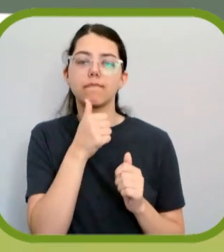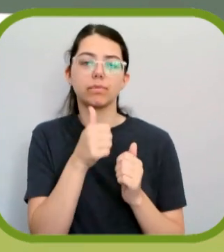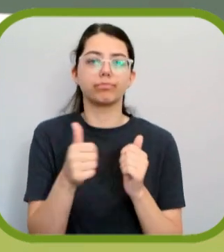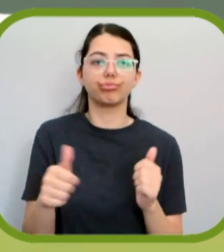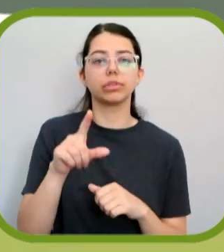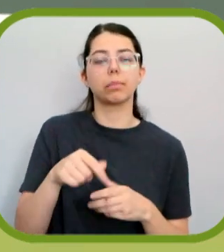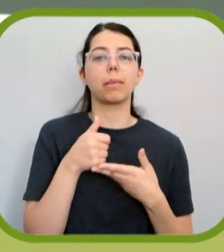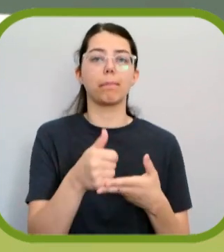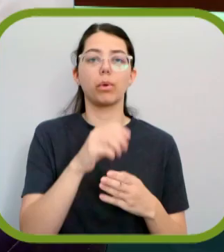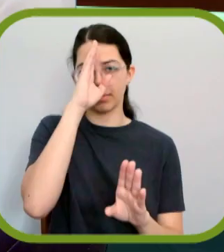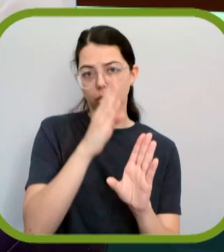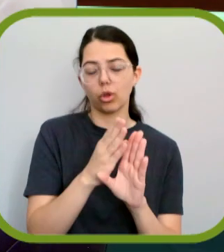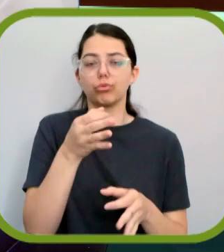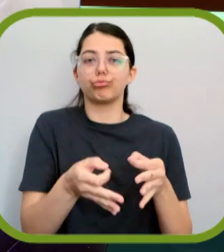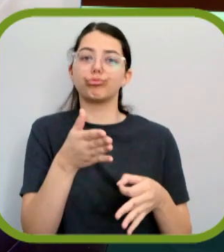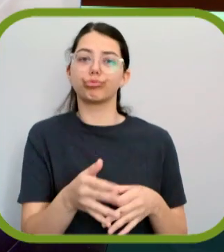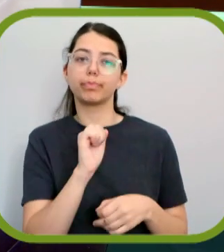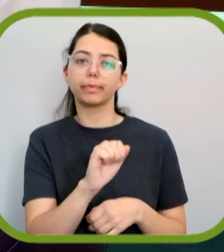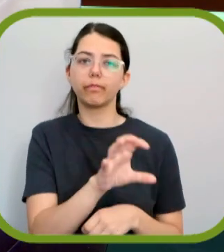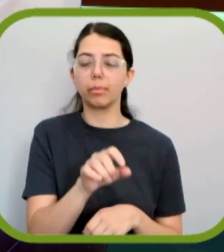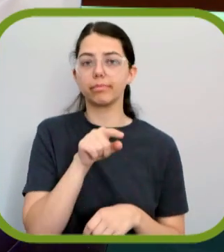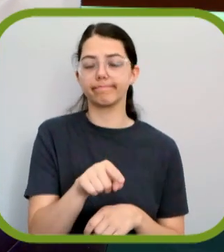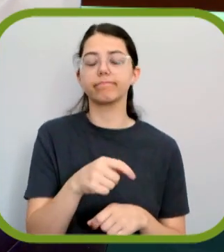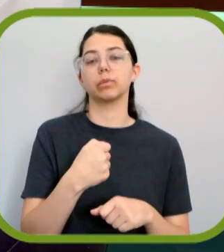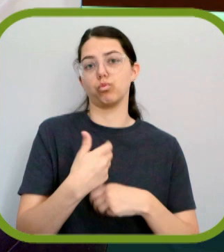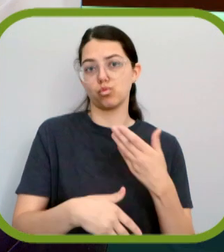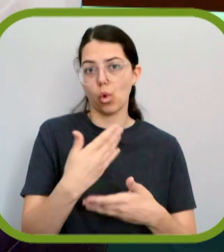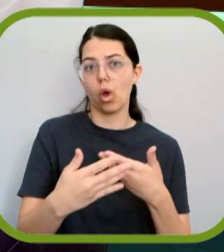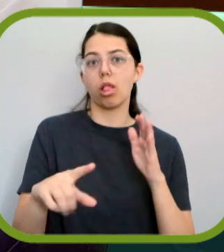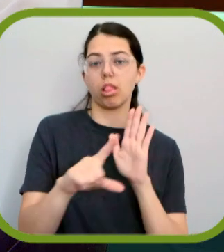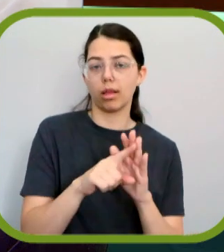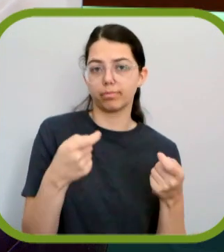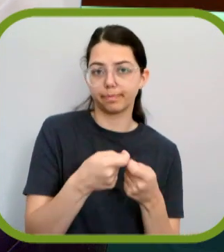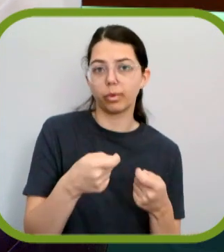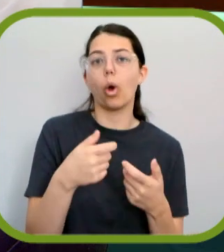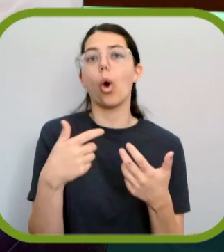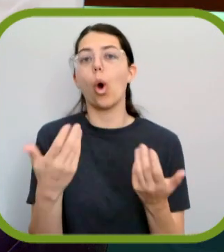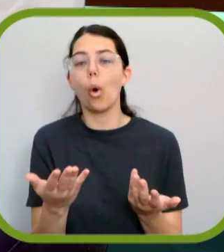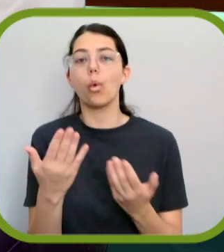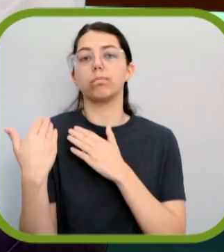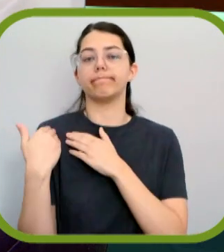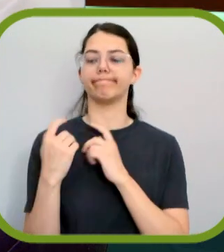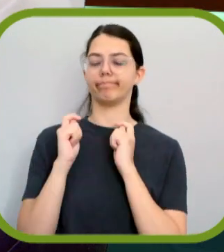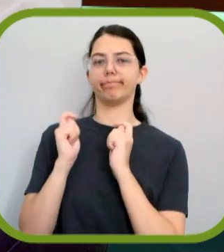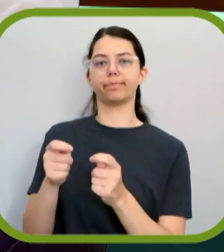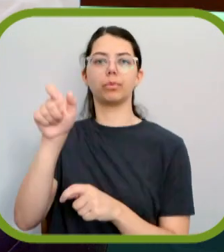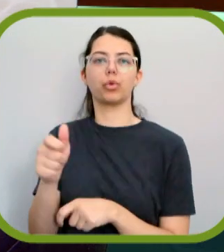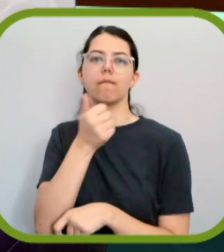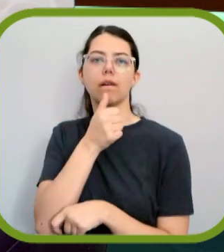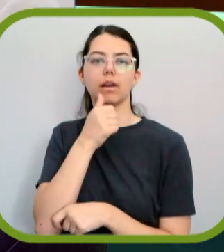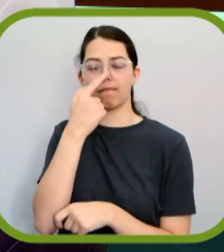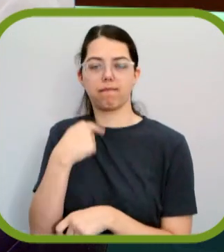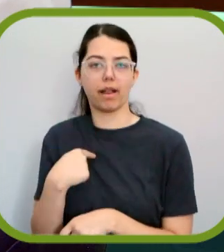agressor e o apoio jurídico e psicológico. Estes mecanismos são eficazes no que diz respeito à lei ou falham